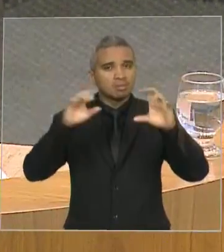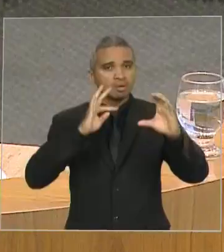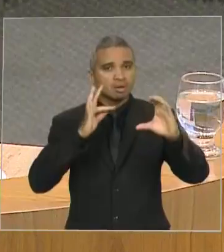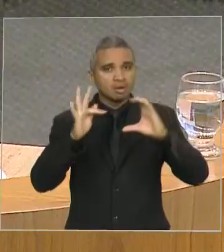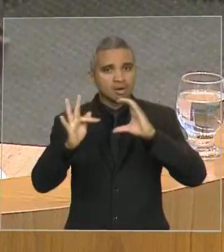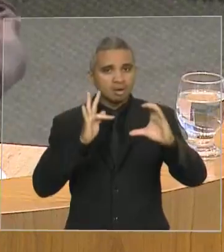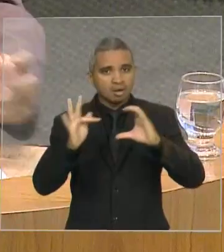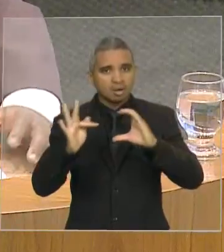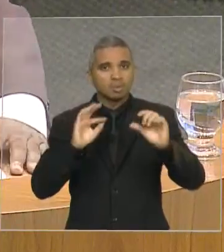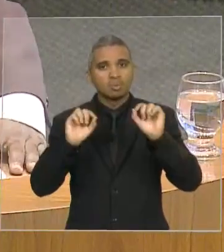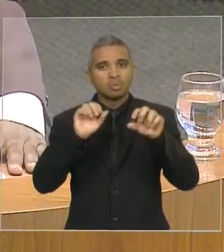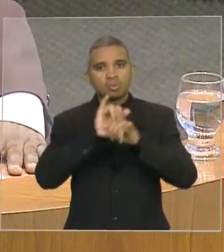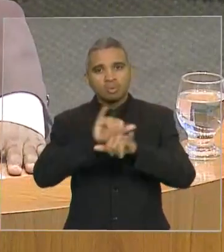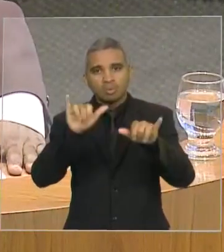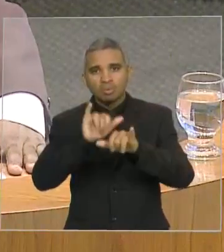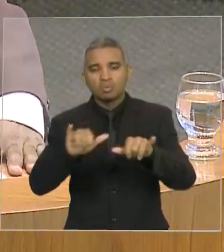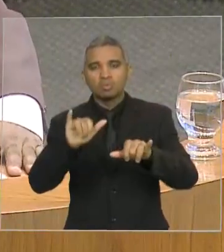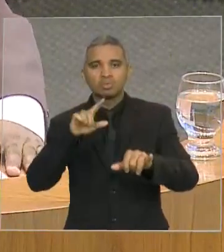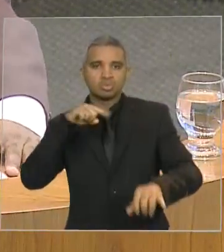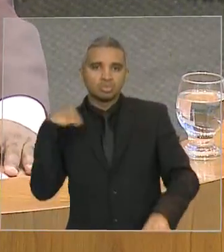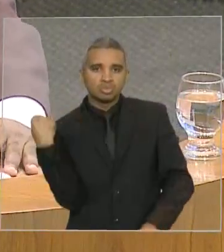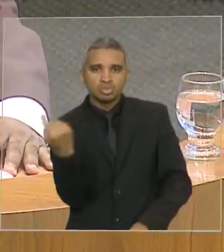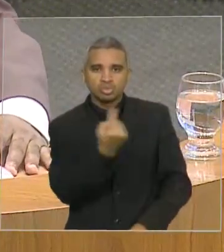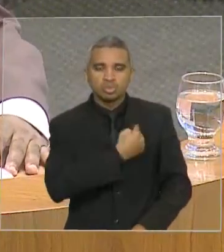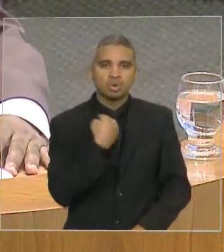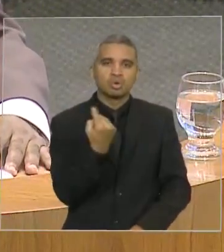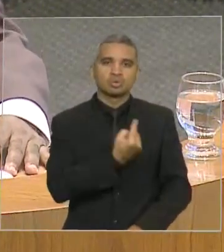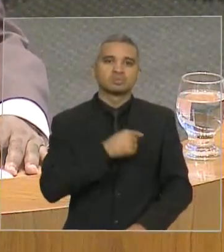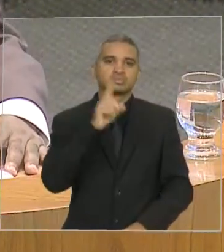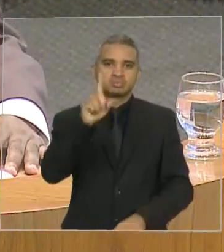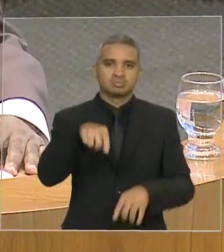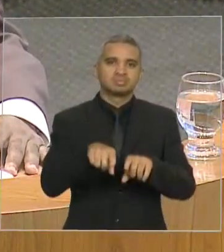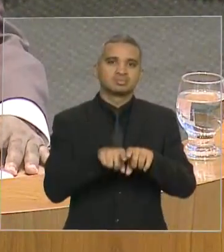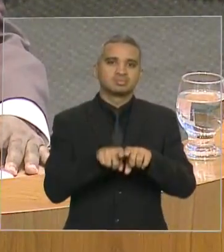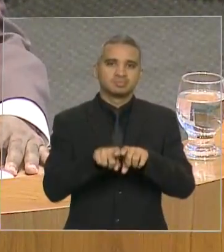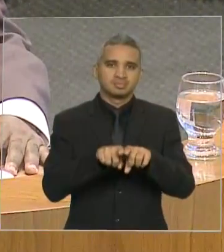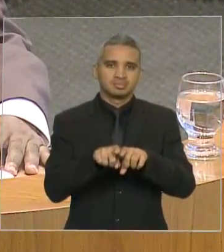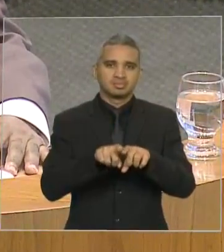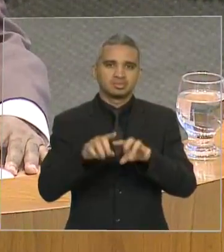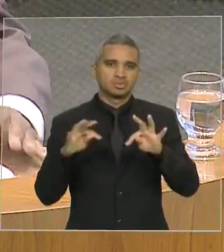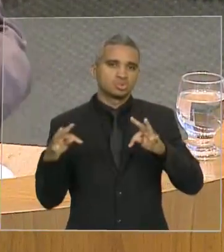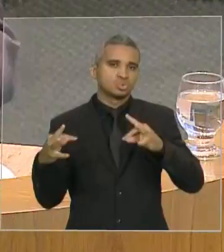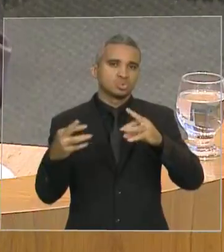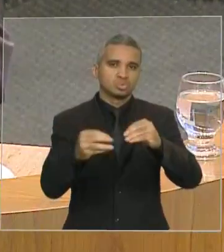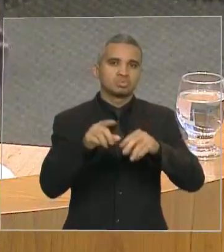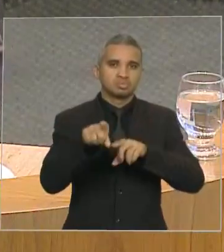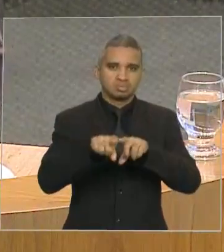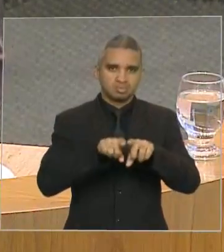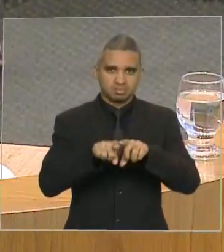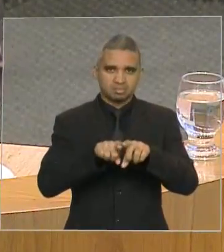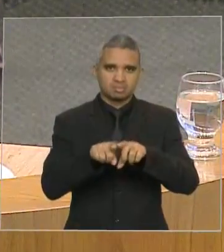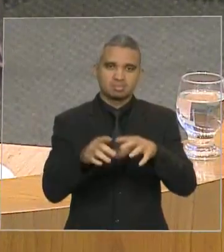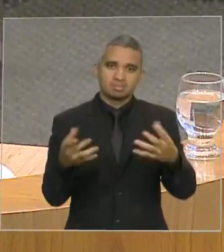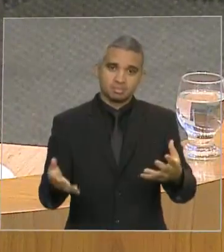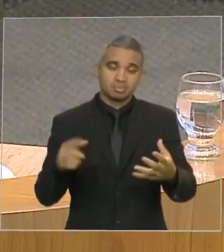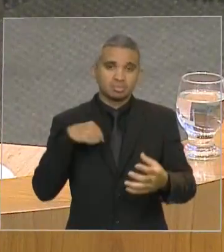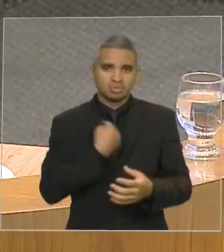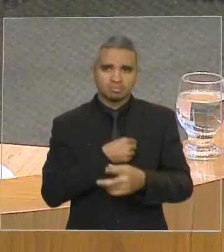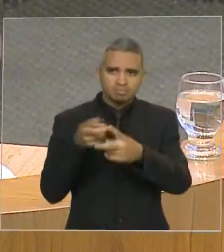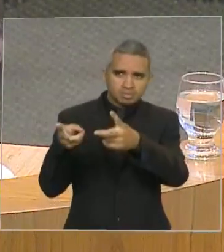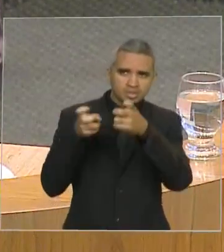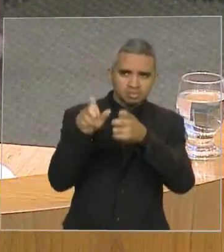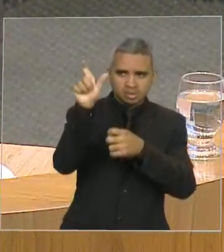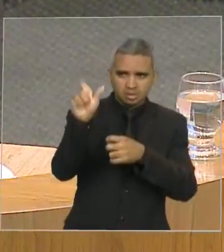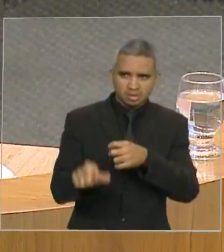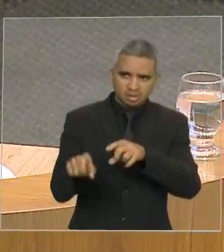reconhecendo irmãos, nós vamos poder construir as experiências de paz. O decálogo de Francisco, de São